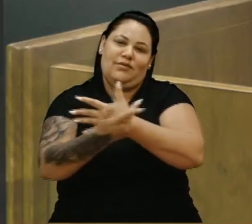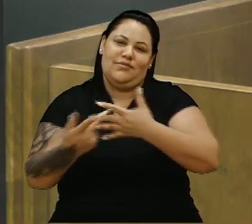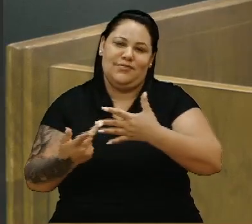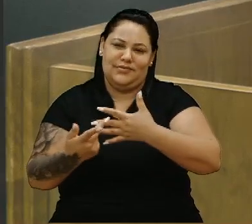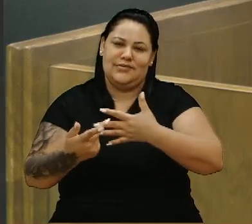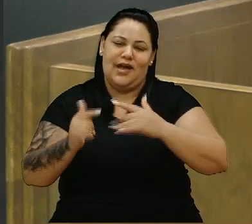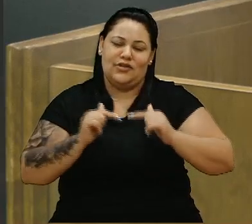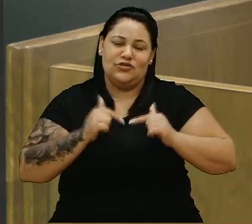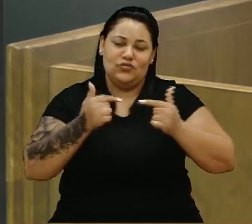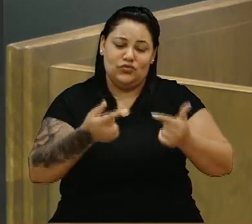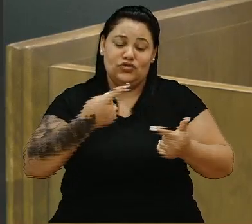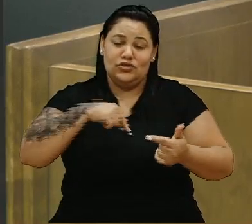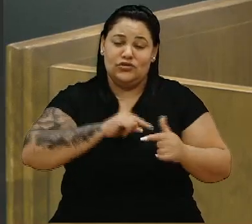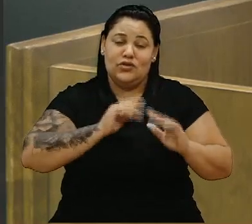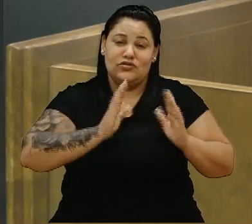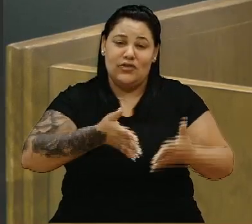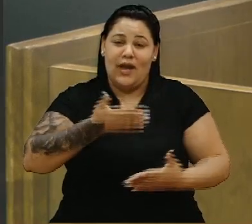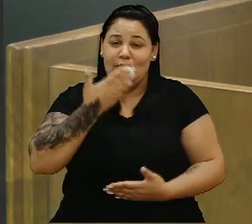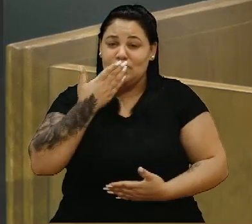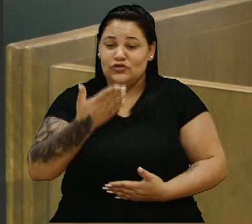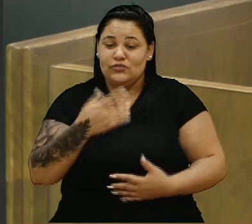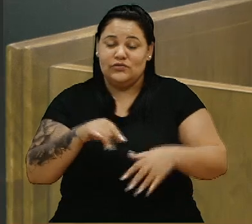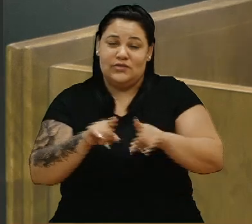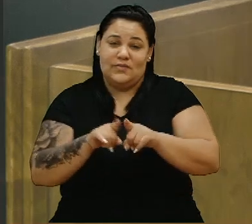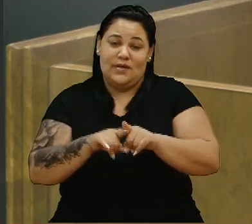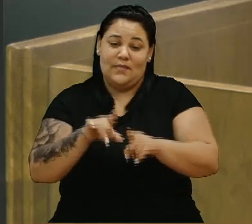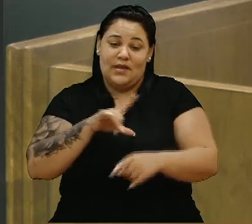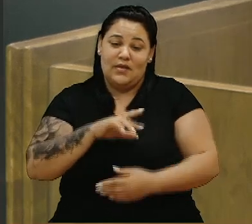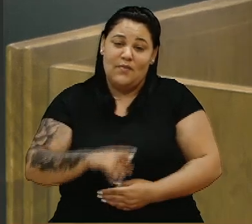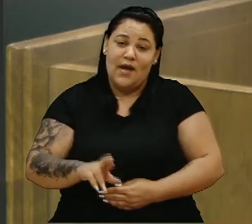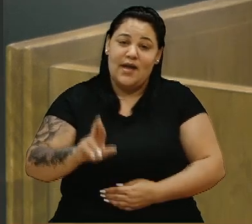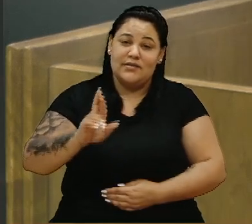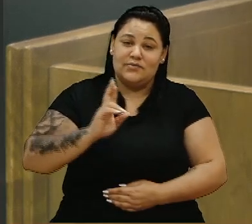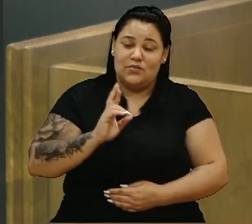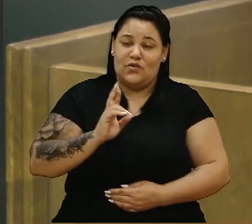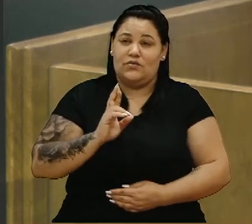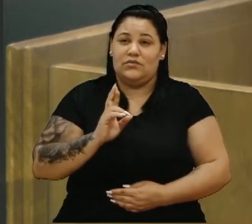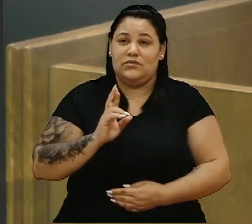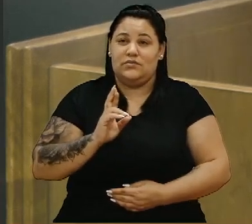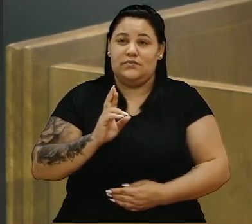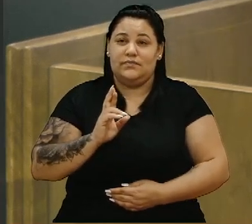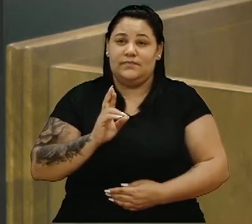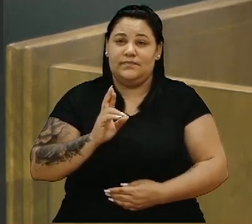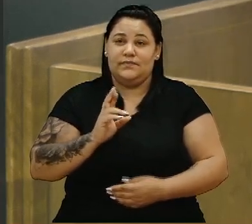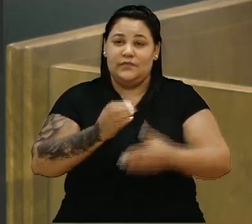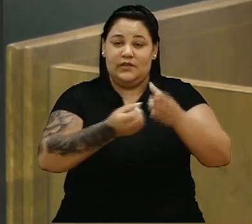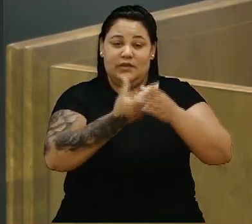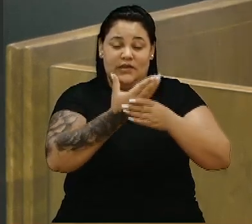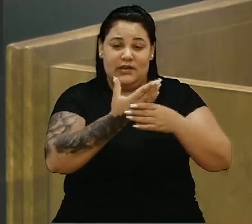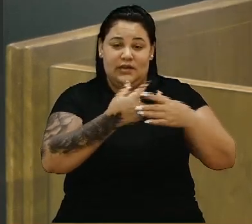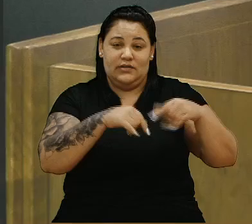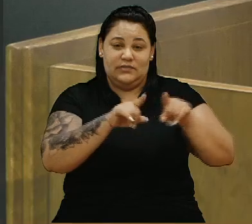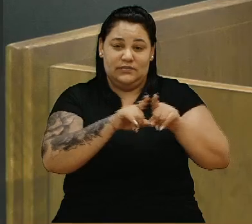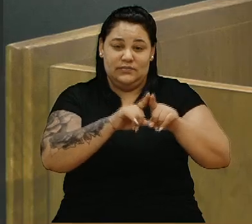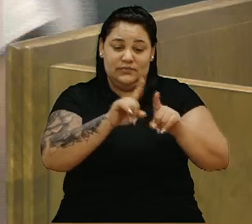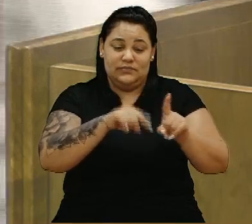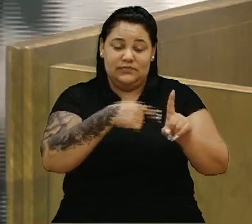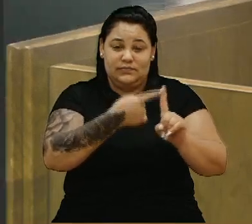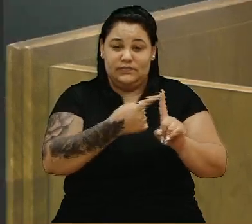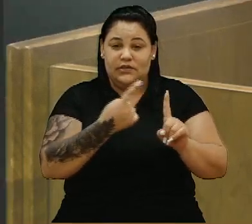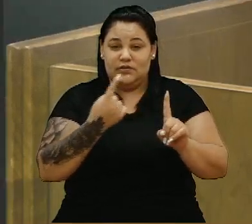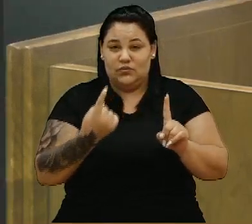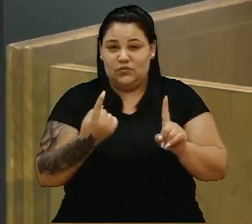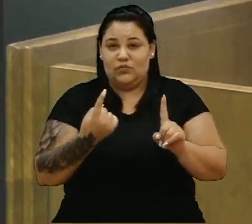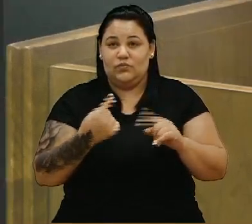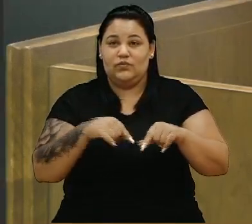nós solicitamos, um retorno, equipes multidisciplinares, criação de pelo menos mais um conselho tutelar.